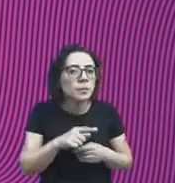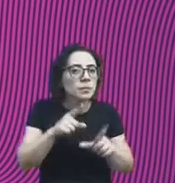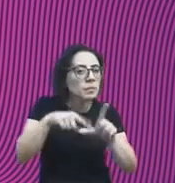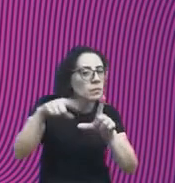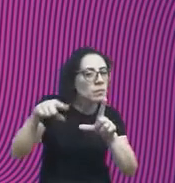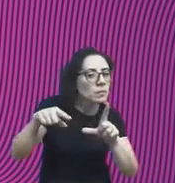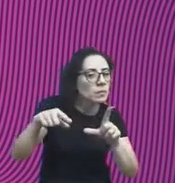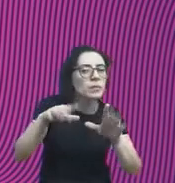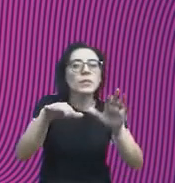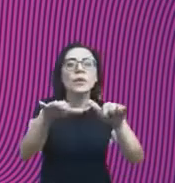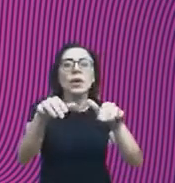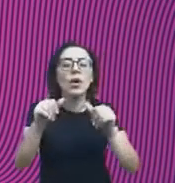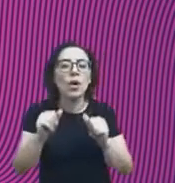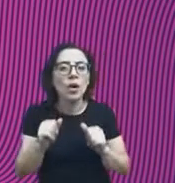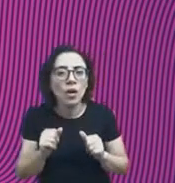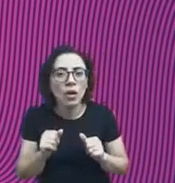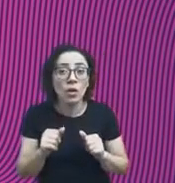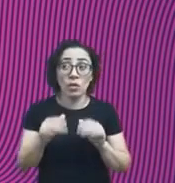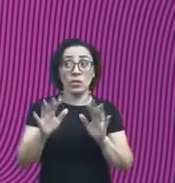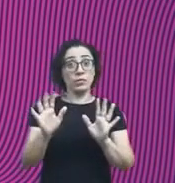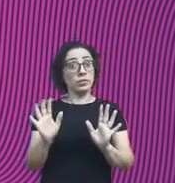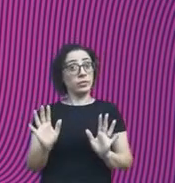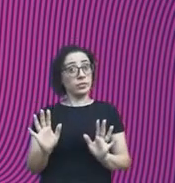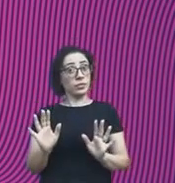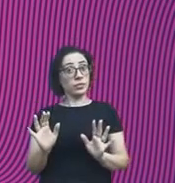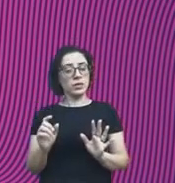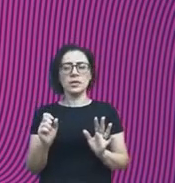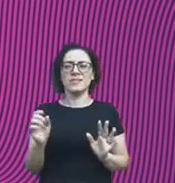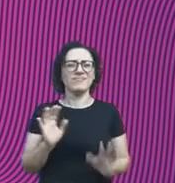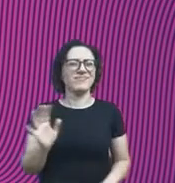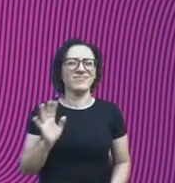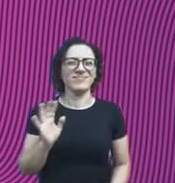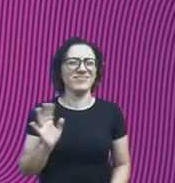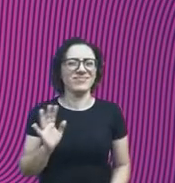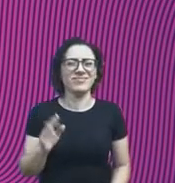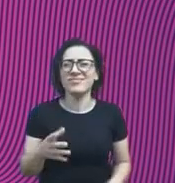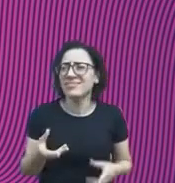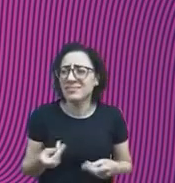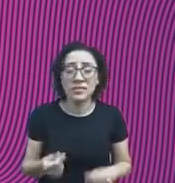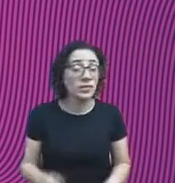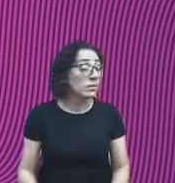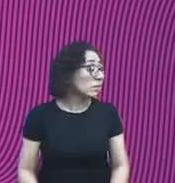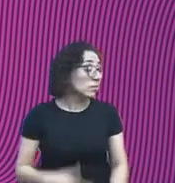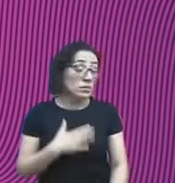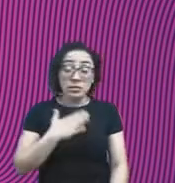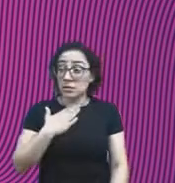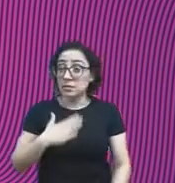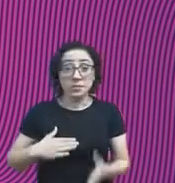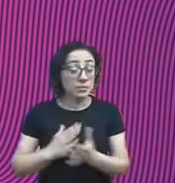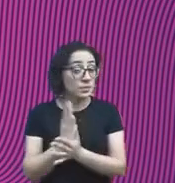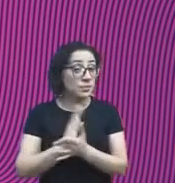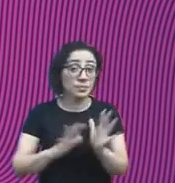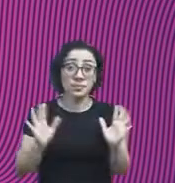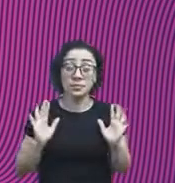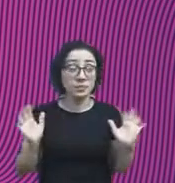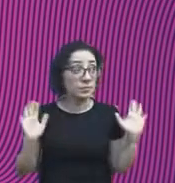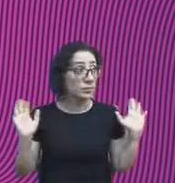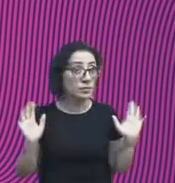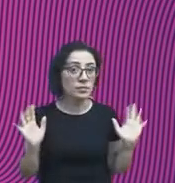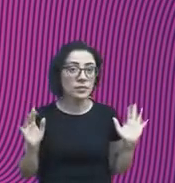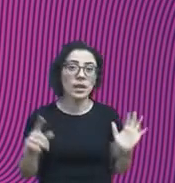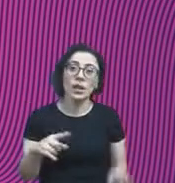é conversa retiro fiada, é conversa retórica. Tá? Nós, da ANAP, colocamos